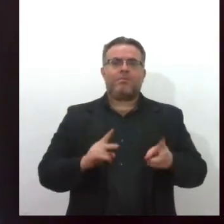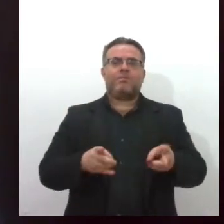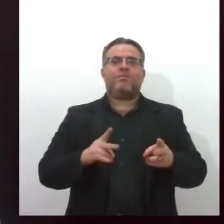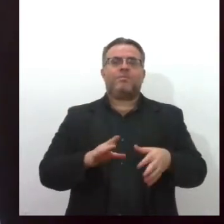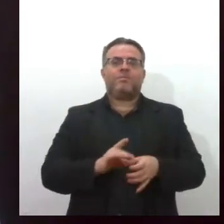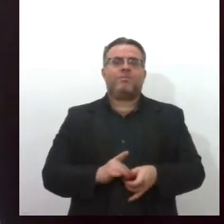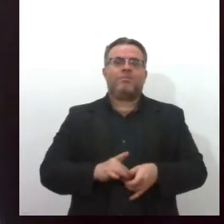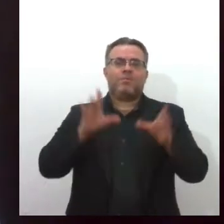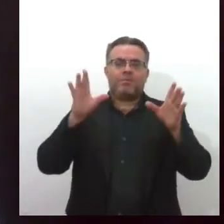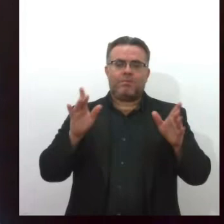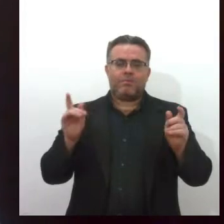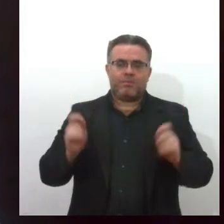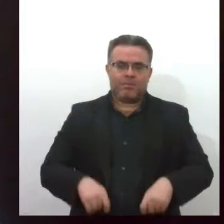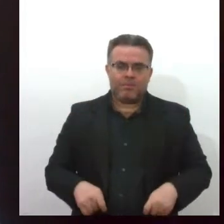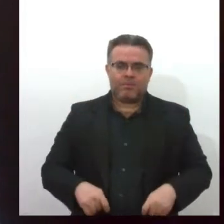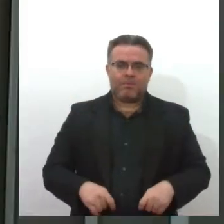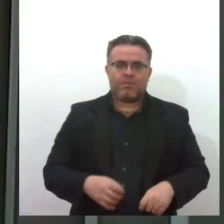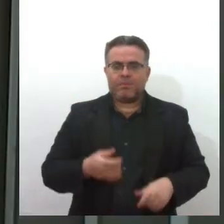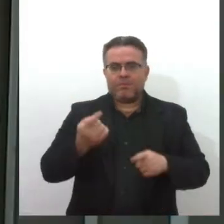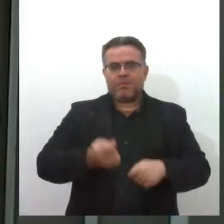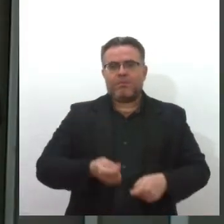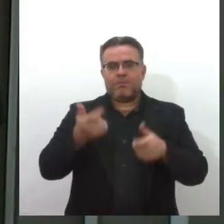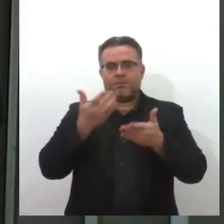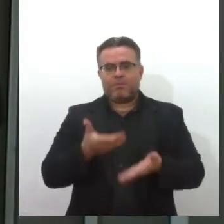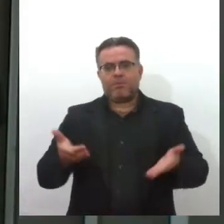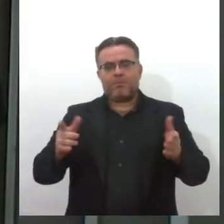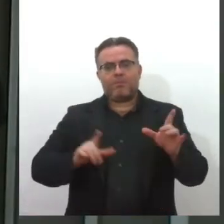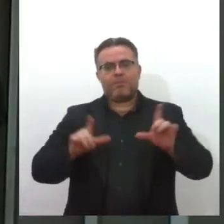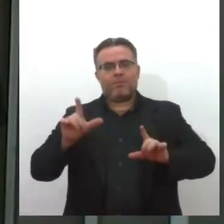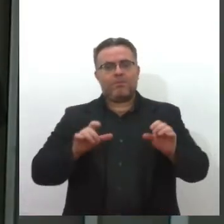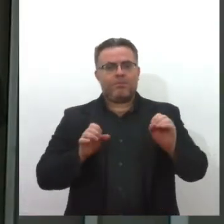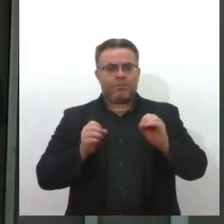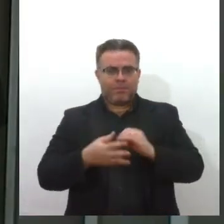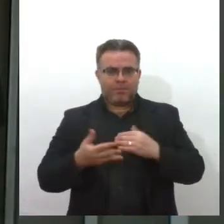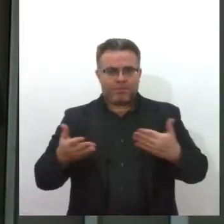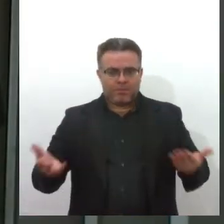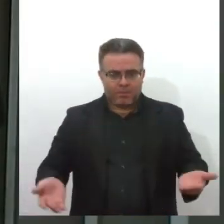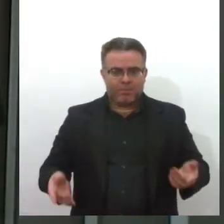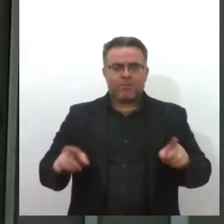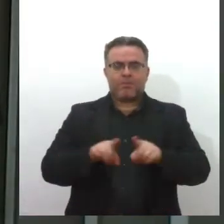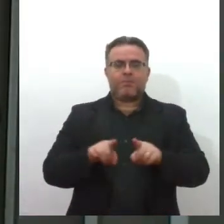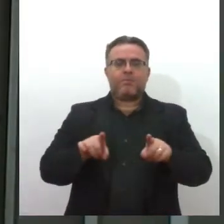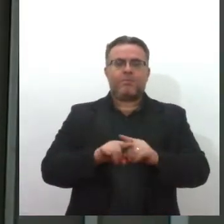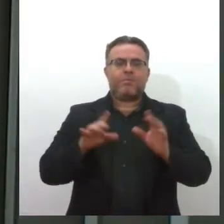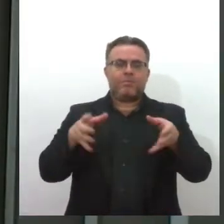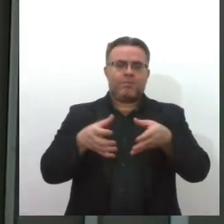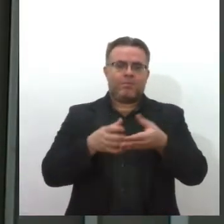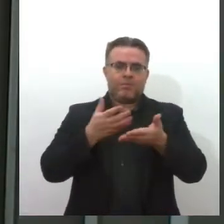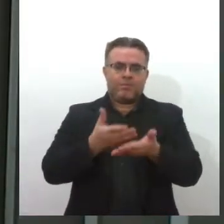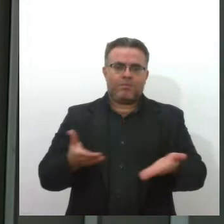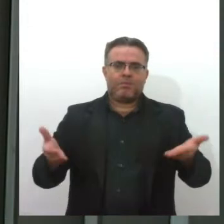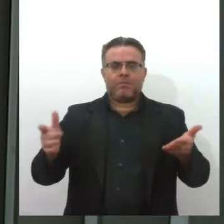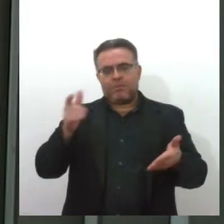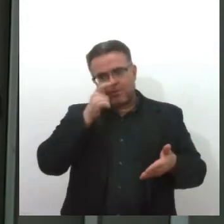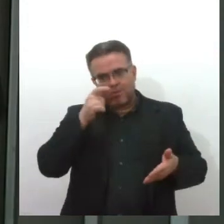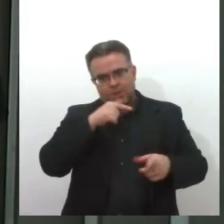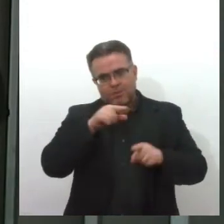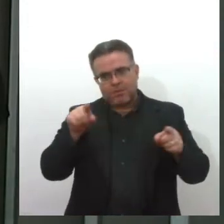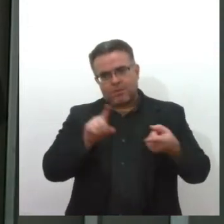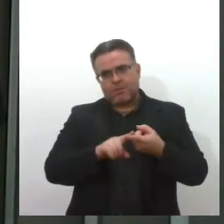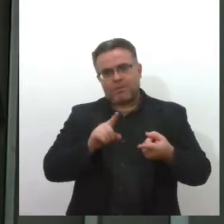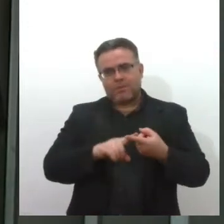democracia. Então, Arícia, bom ano novo a todos vocês que fazem a TV Lesley, e também bom ano novo a todos os que nos assistem. Bom